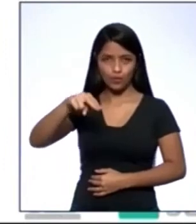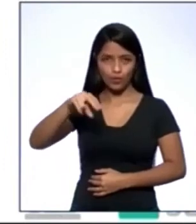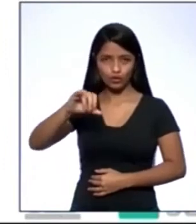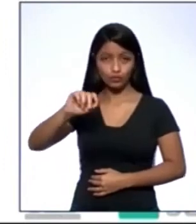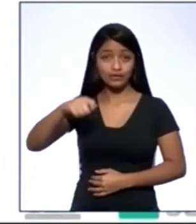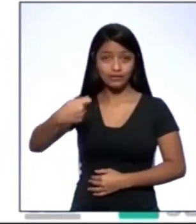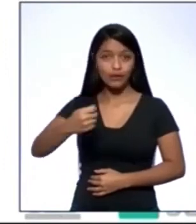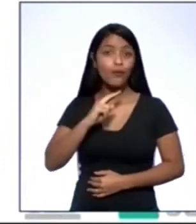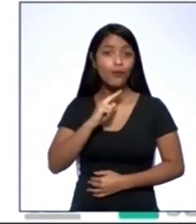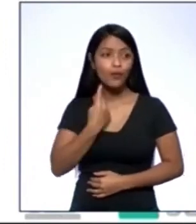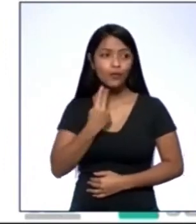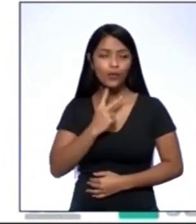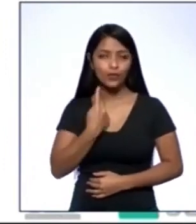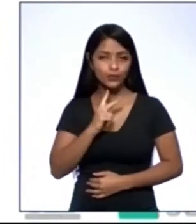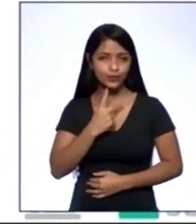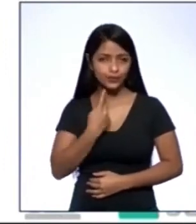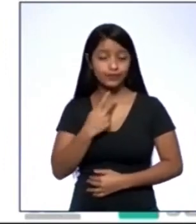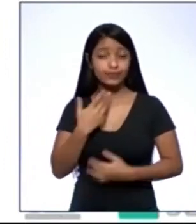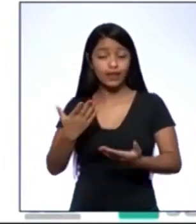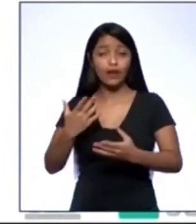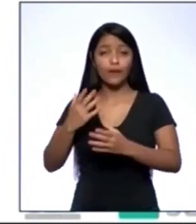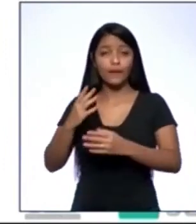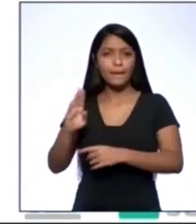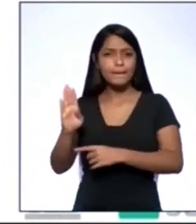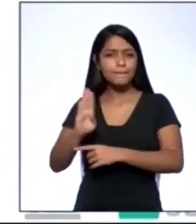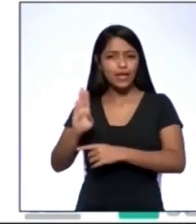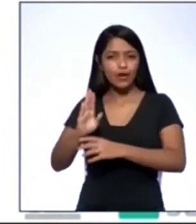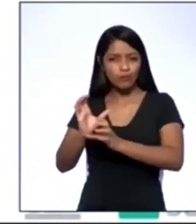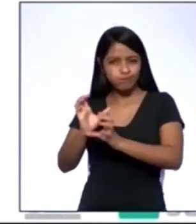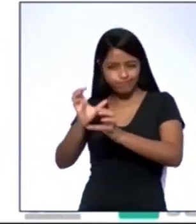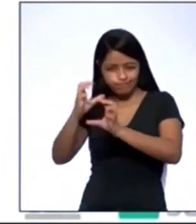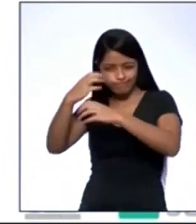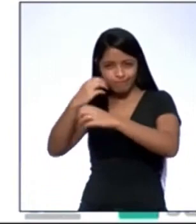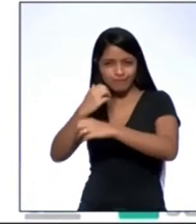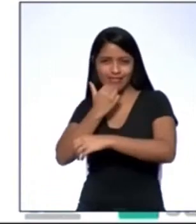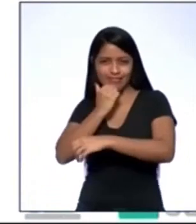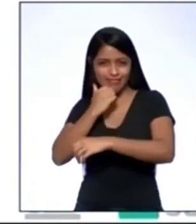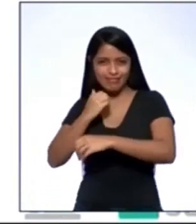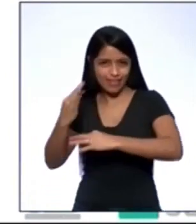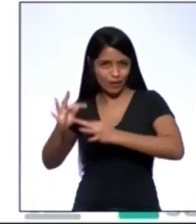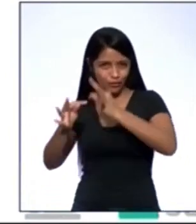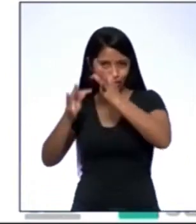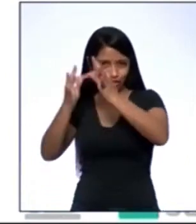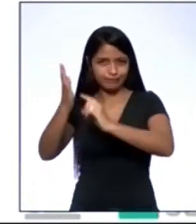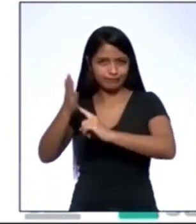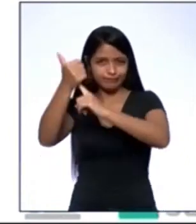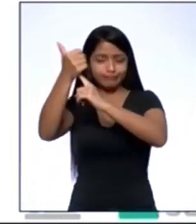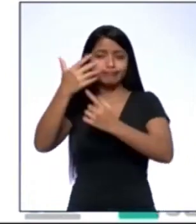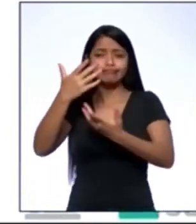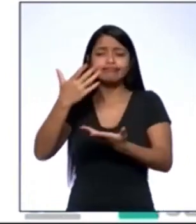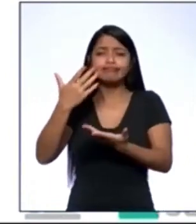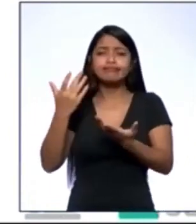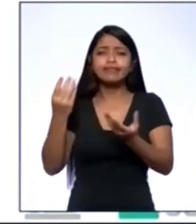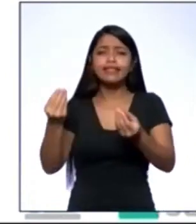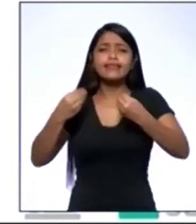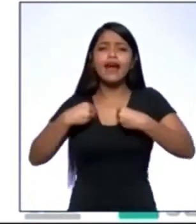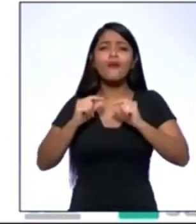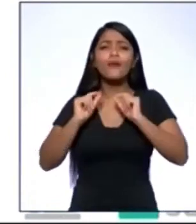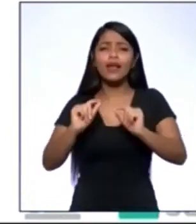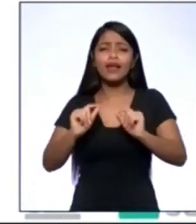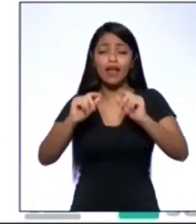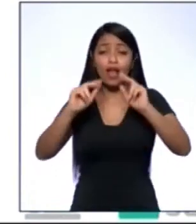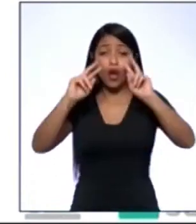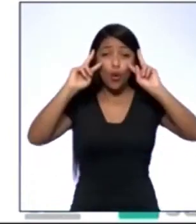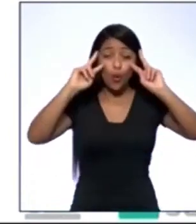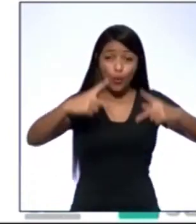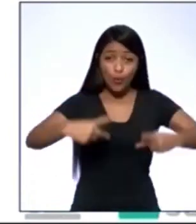da biotecnologia ela fez? Ela permitiu com que o ser humano transformasse as